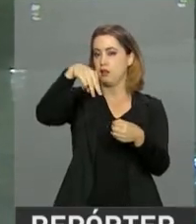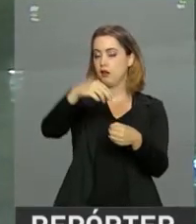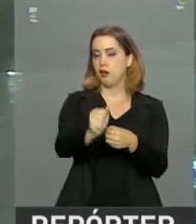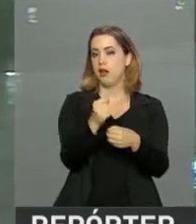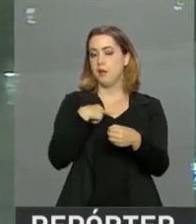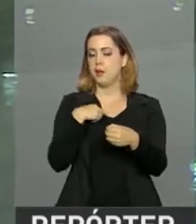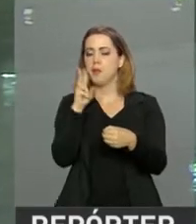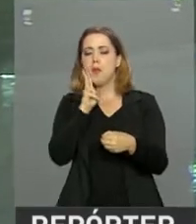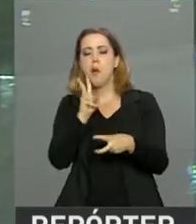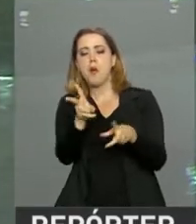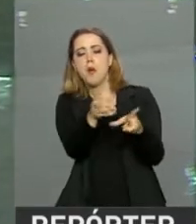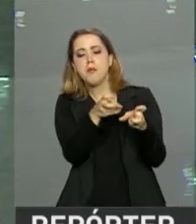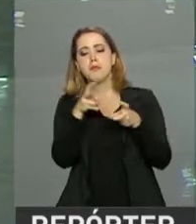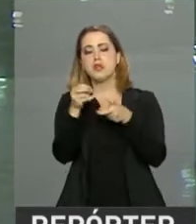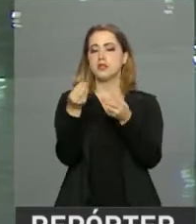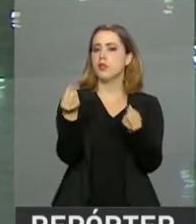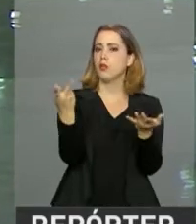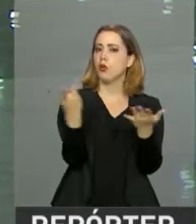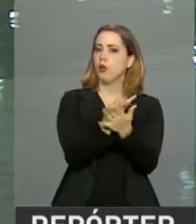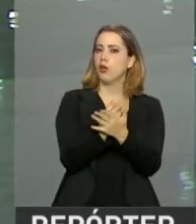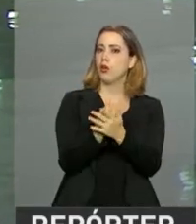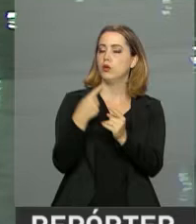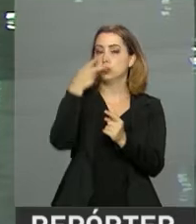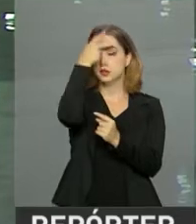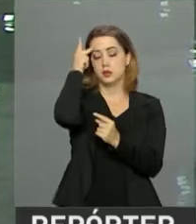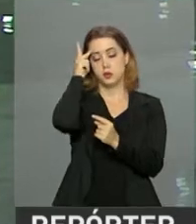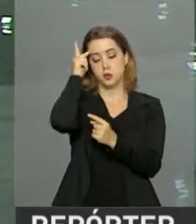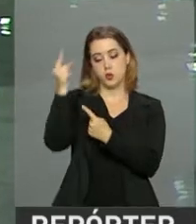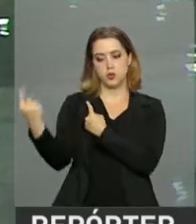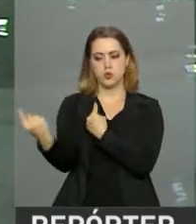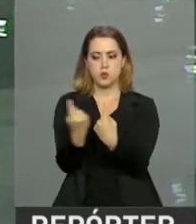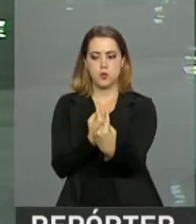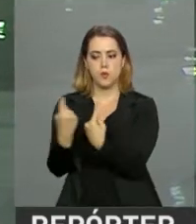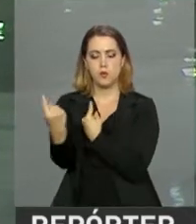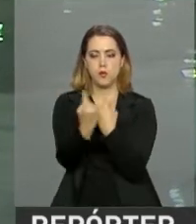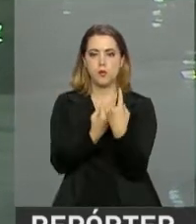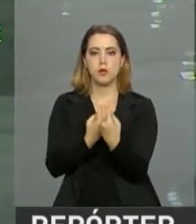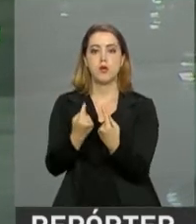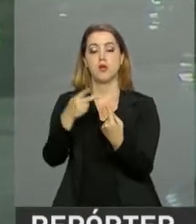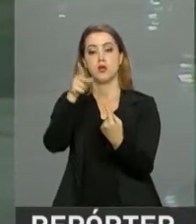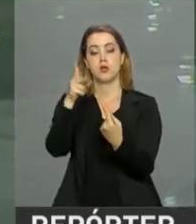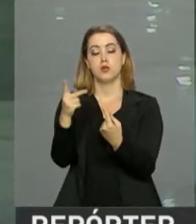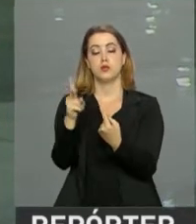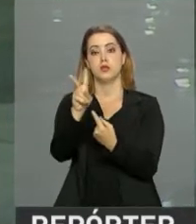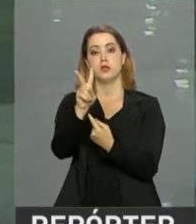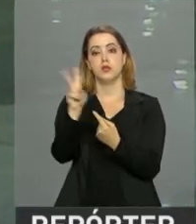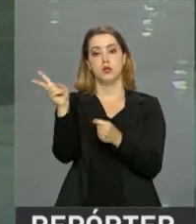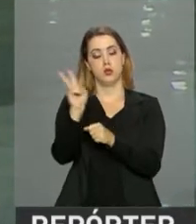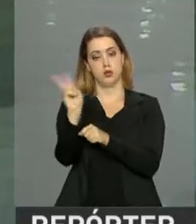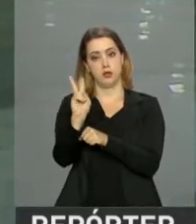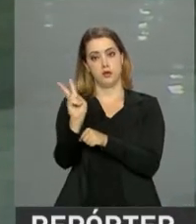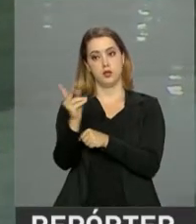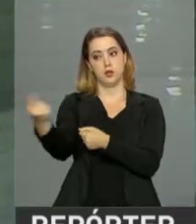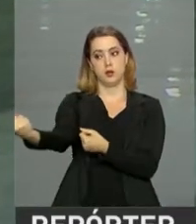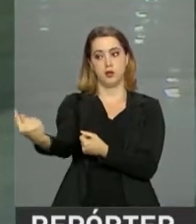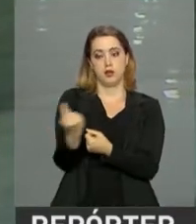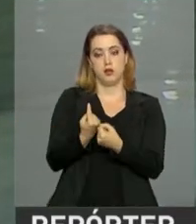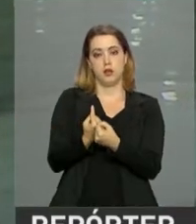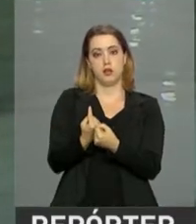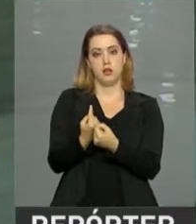analisar como está sendo esse fluxo migratório de venezuelanos para o brasil o ministro alexandre